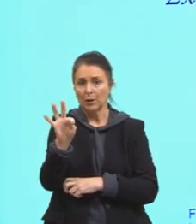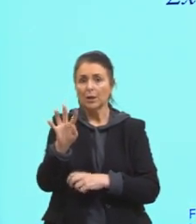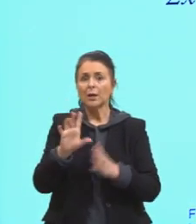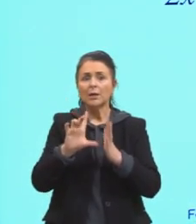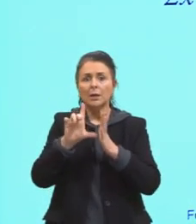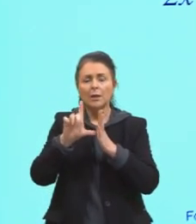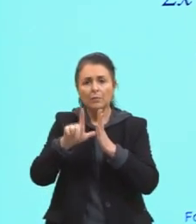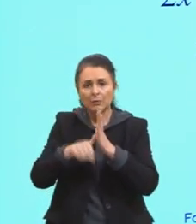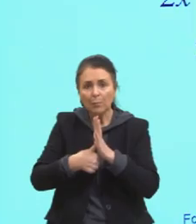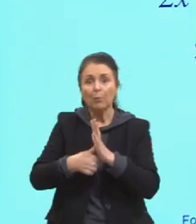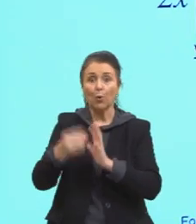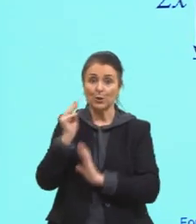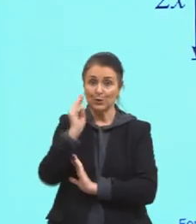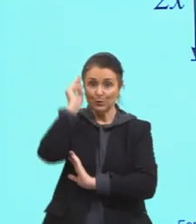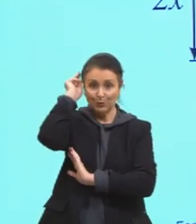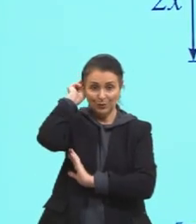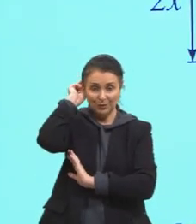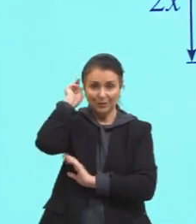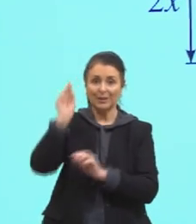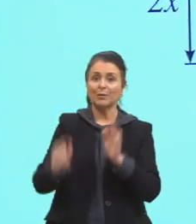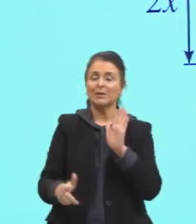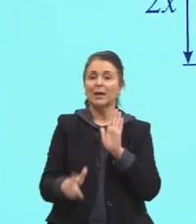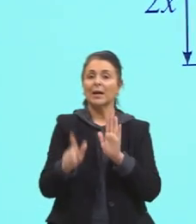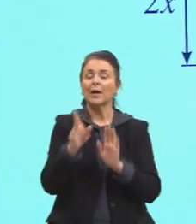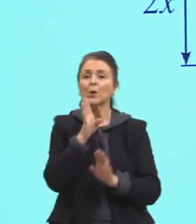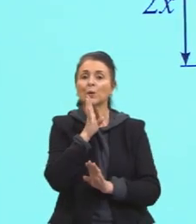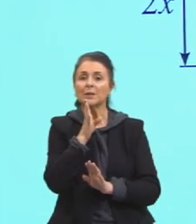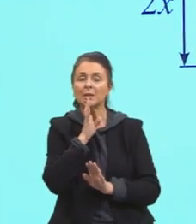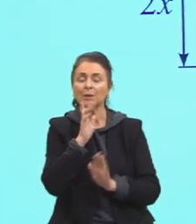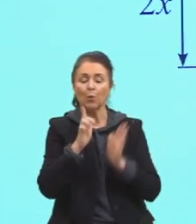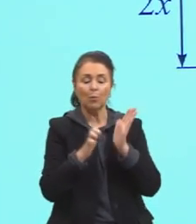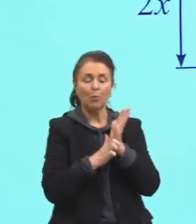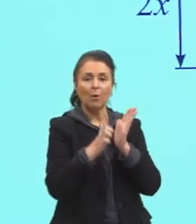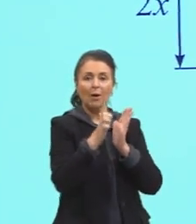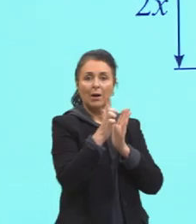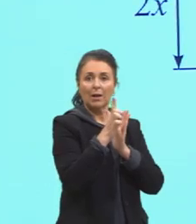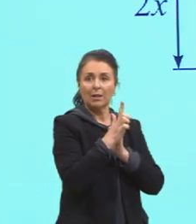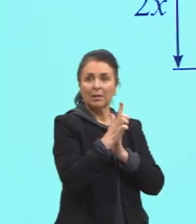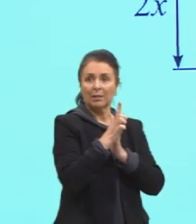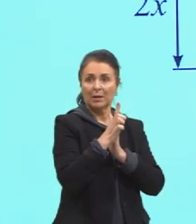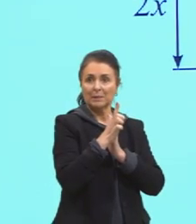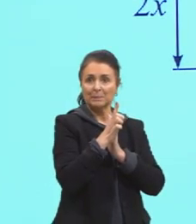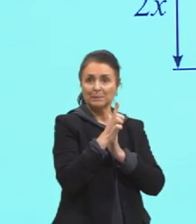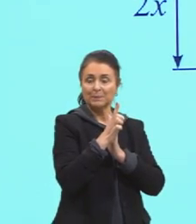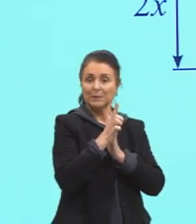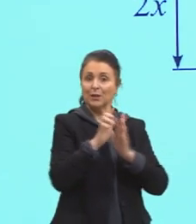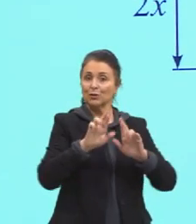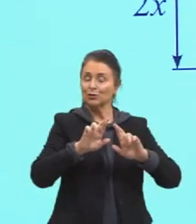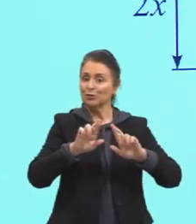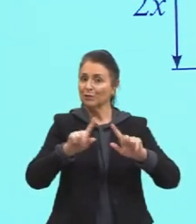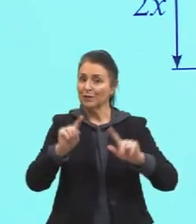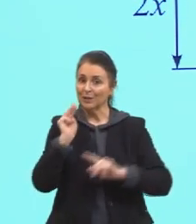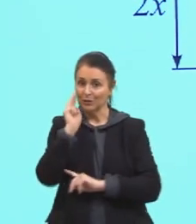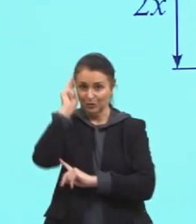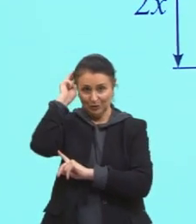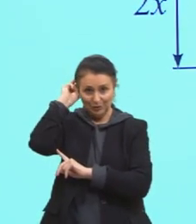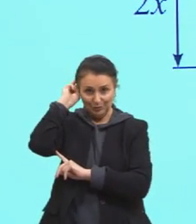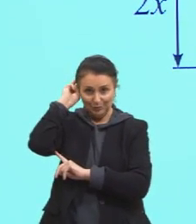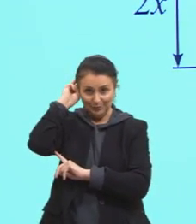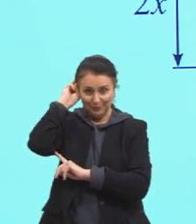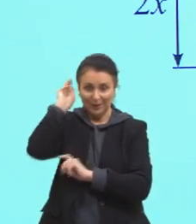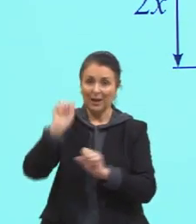é conhecido Então como a lei de hooke a esse é um nome mais popular dessa relação aqui da força elástica